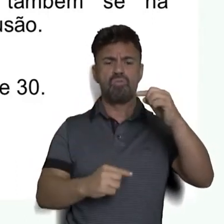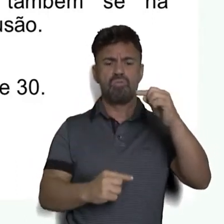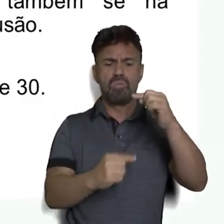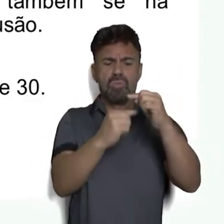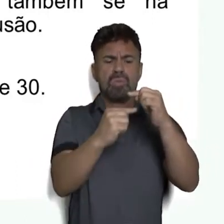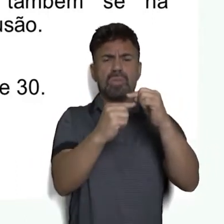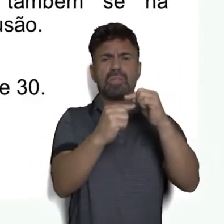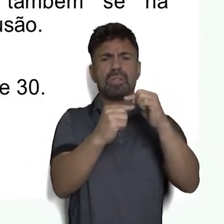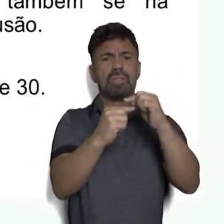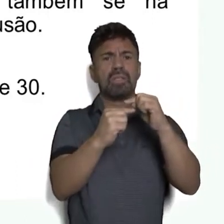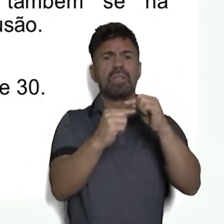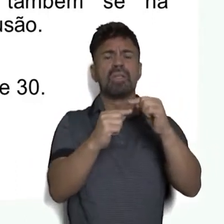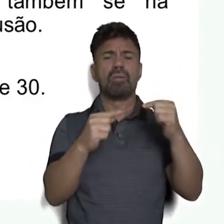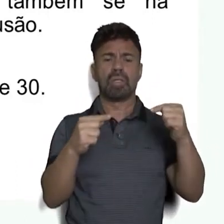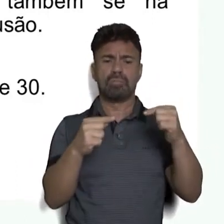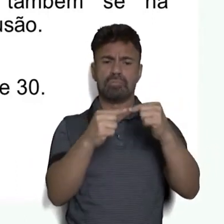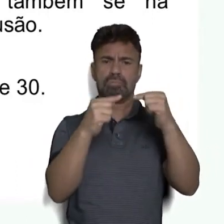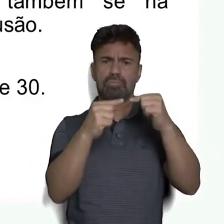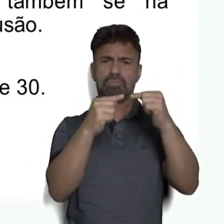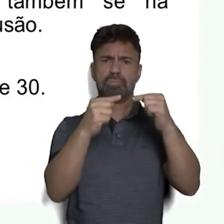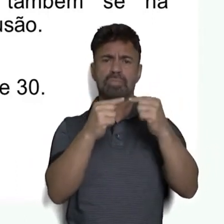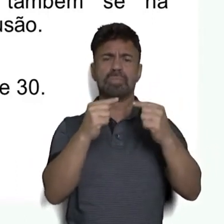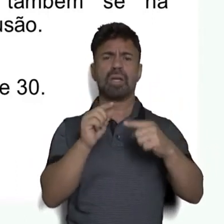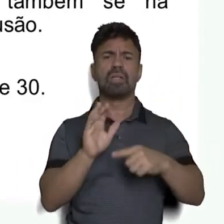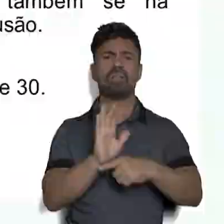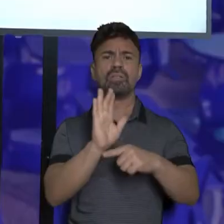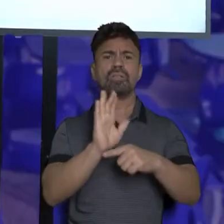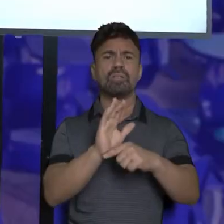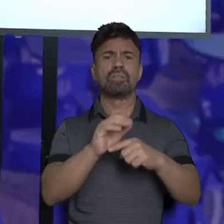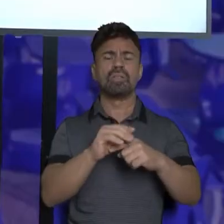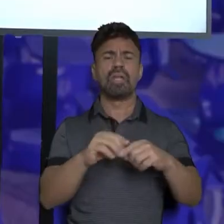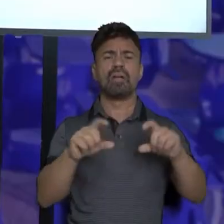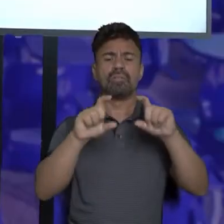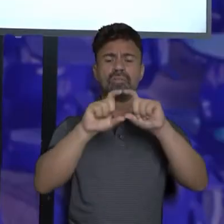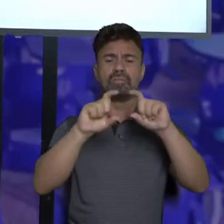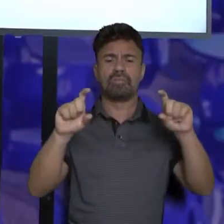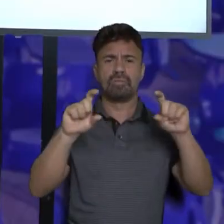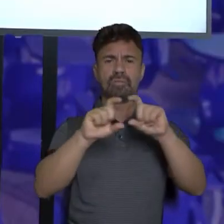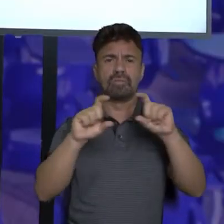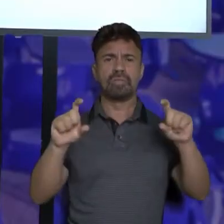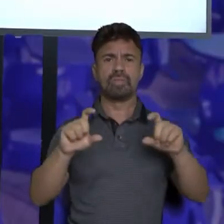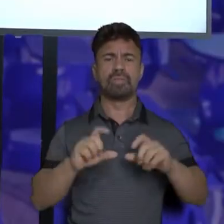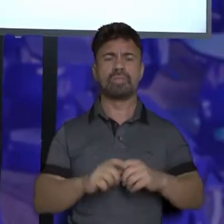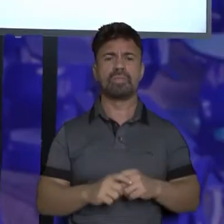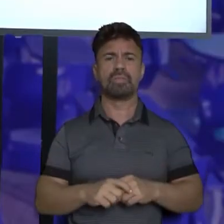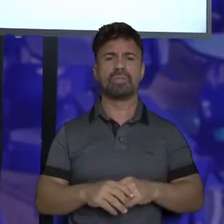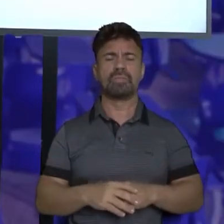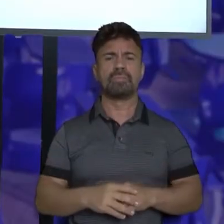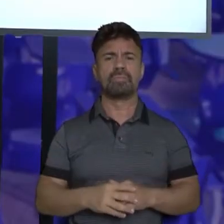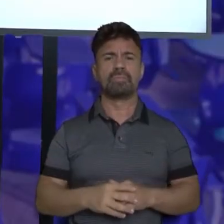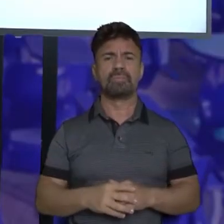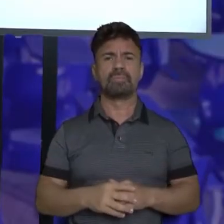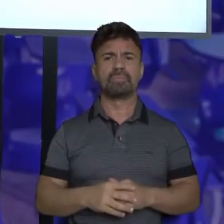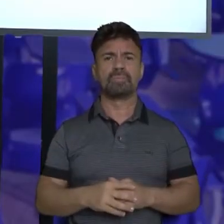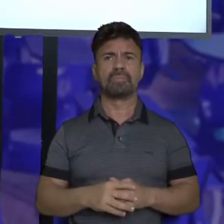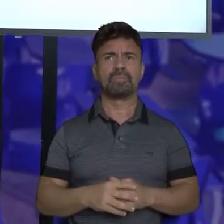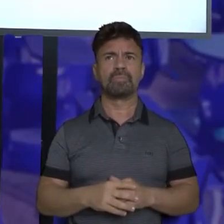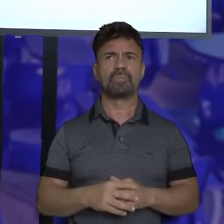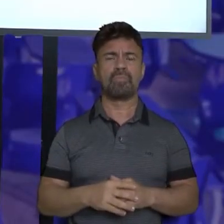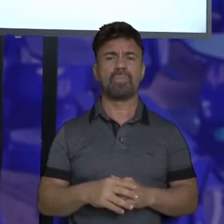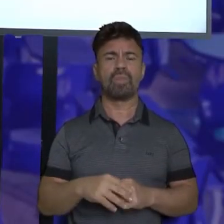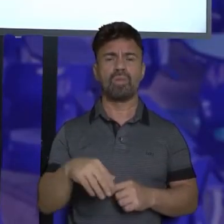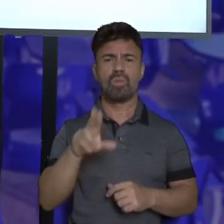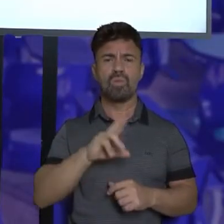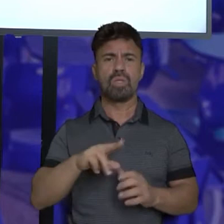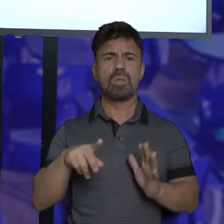mas na medida certa. O que vai nos ajudar a escrever frases no sentido, no tamanho correto, é o uso apropriado